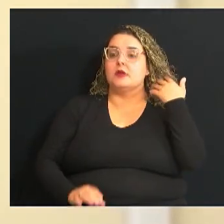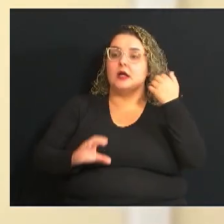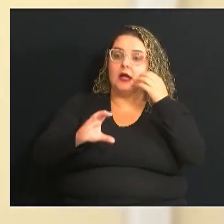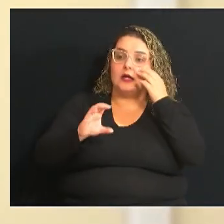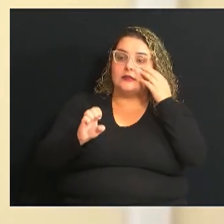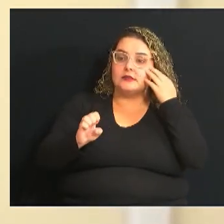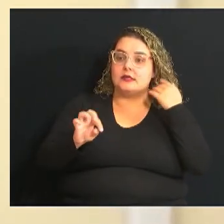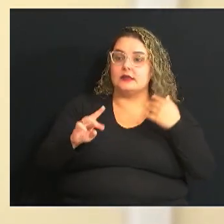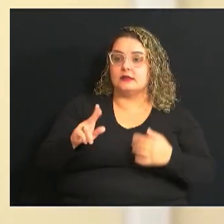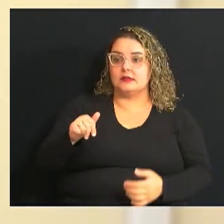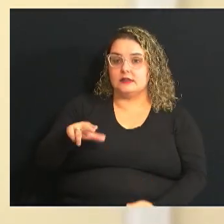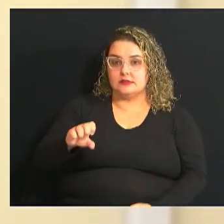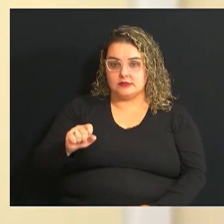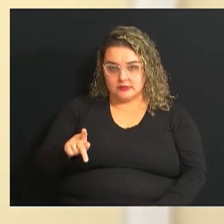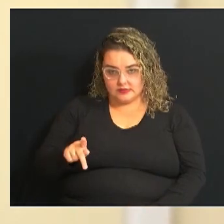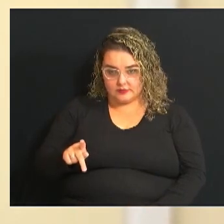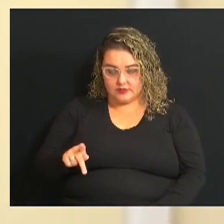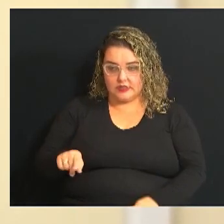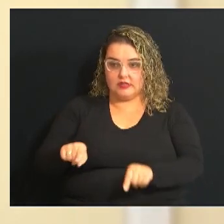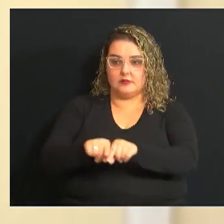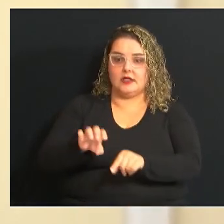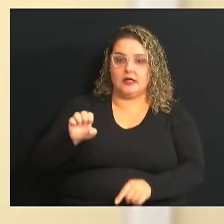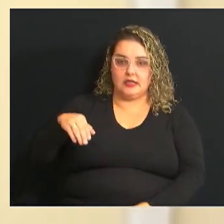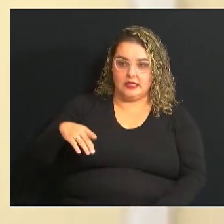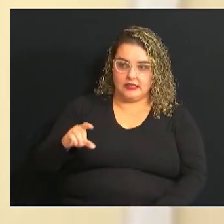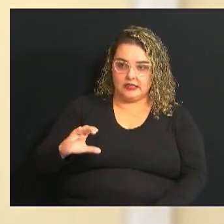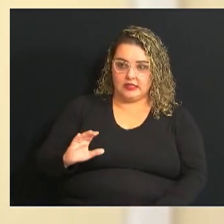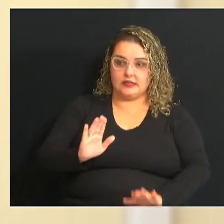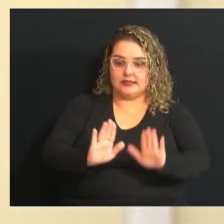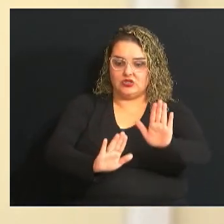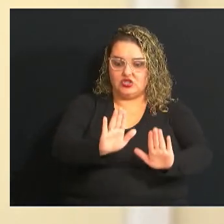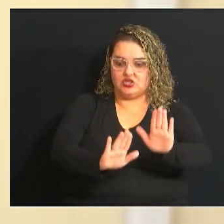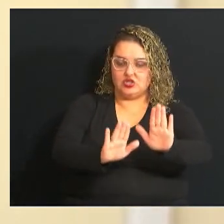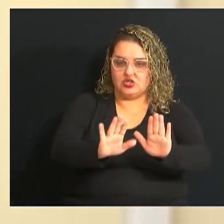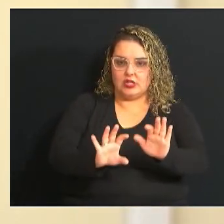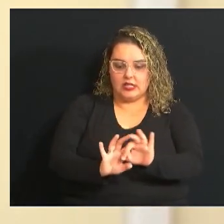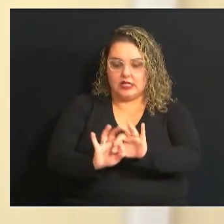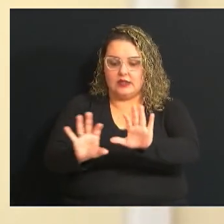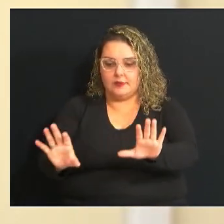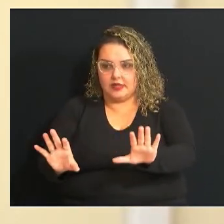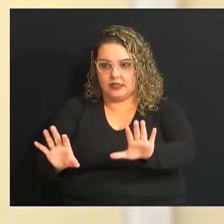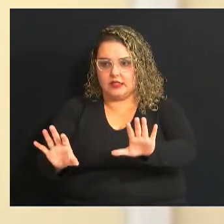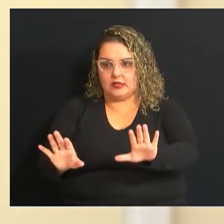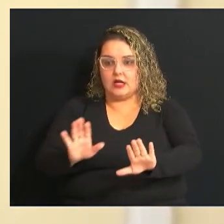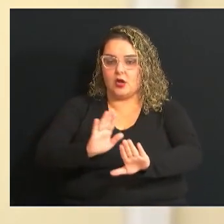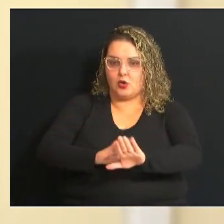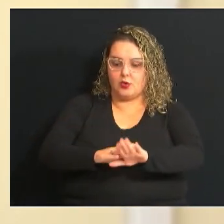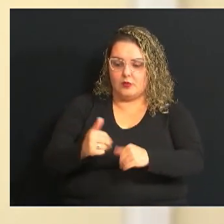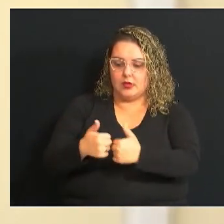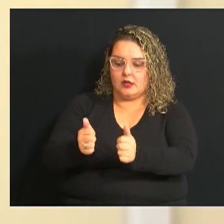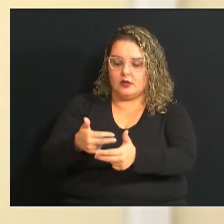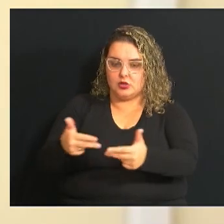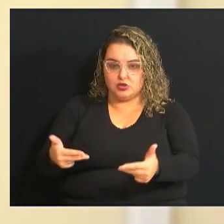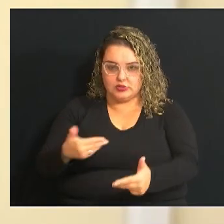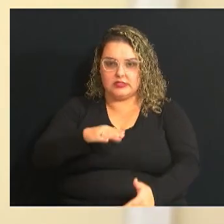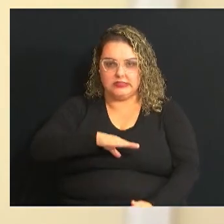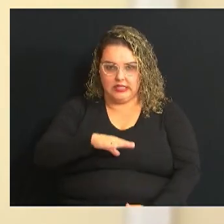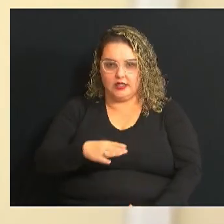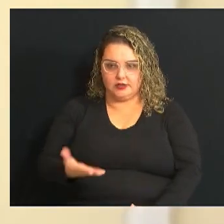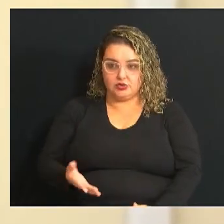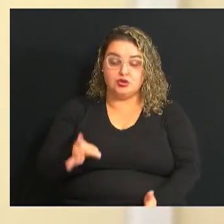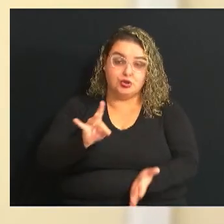A sexta-feira deve amanhecer com as temperaturas mais amenas. O dia começa com 16 graus e esquenta